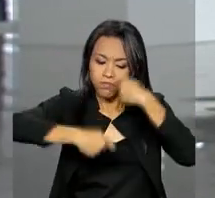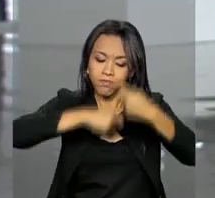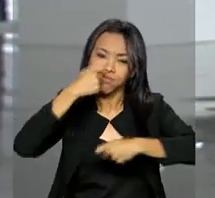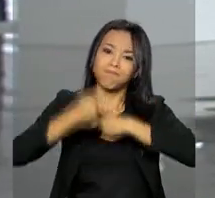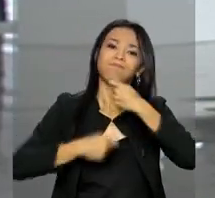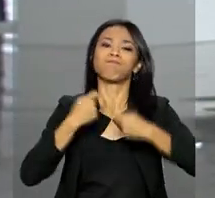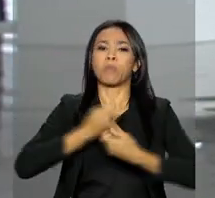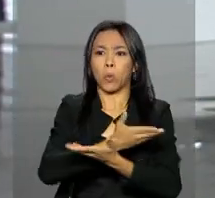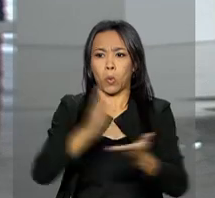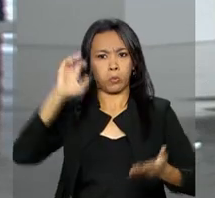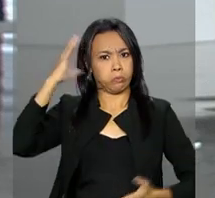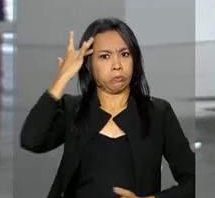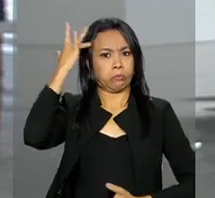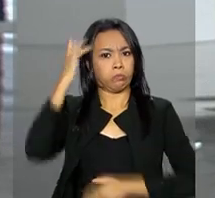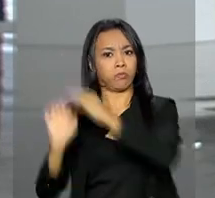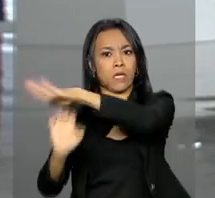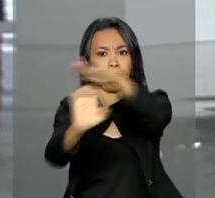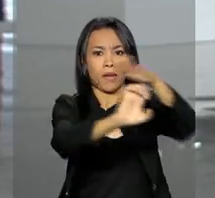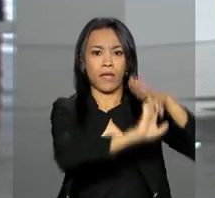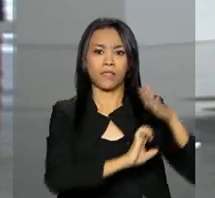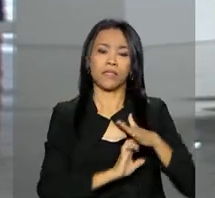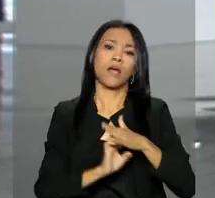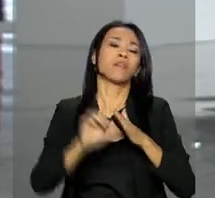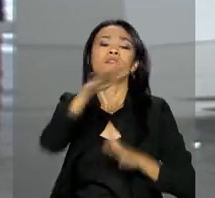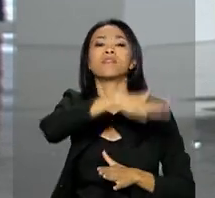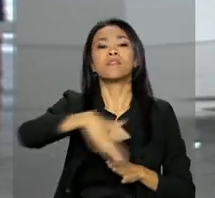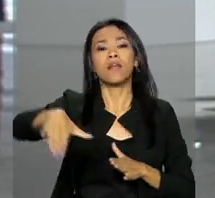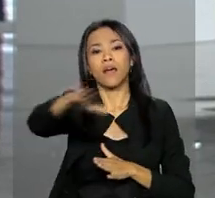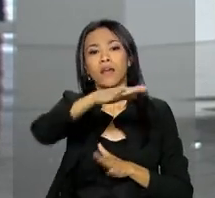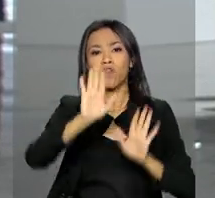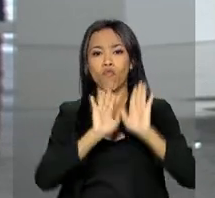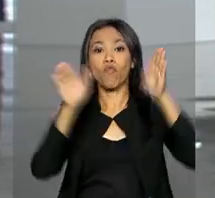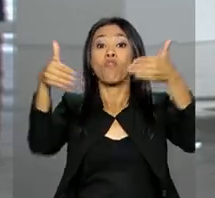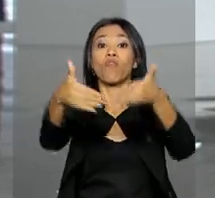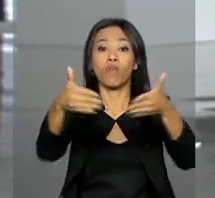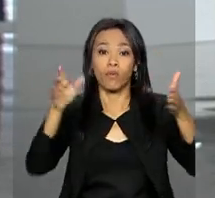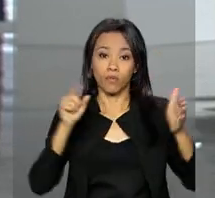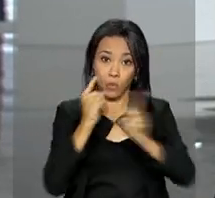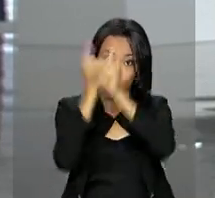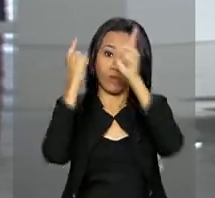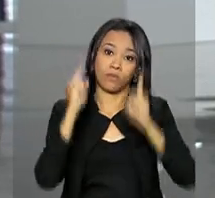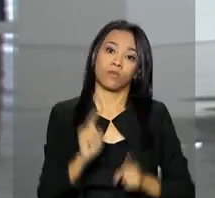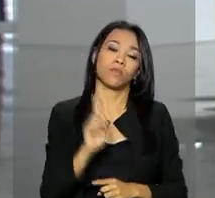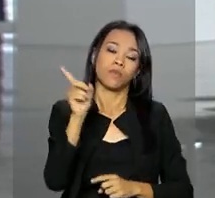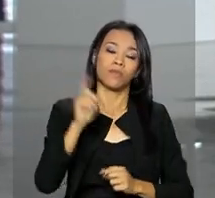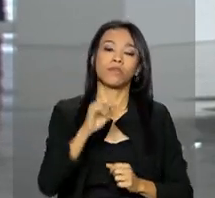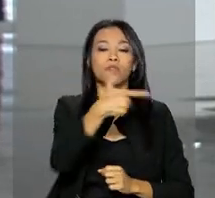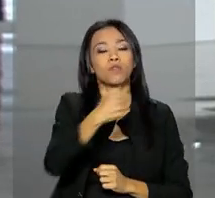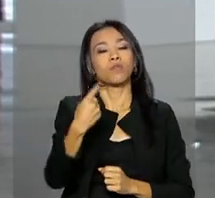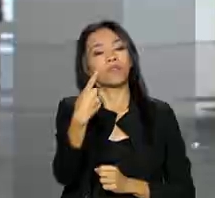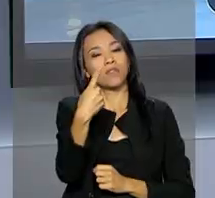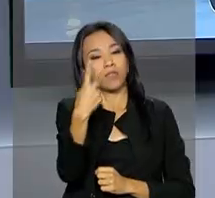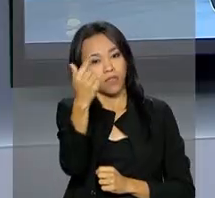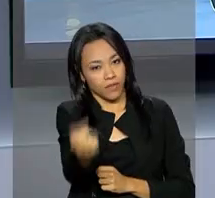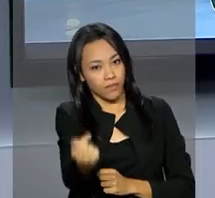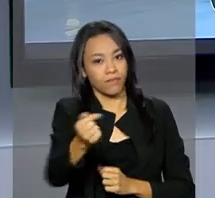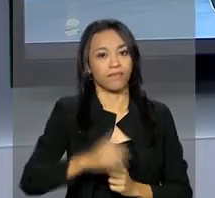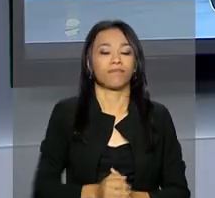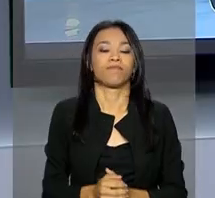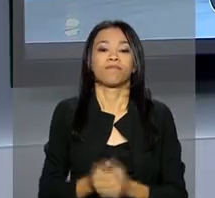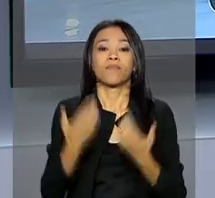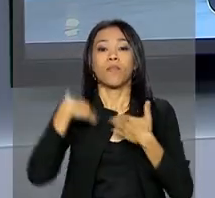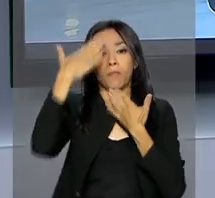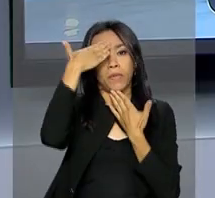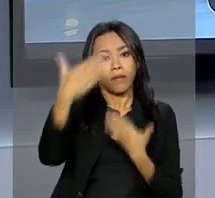empresários do Fórum de investimentos Brasil 2017 volto com você Leandro tá ok Mara Obrigado